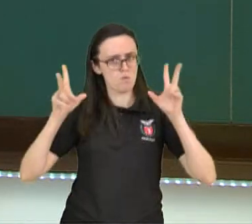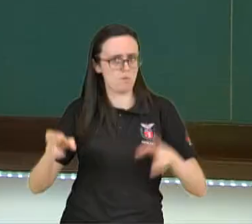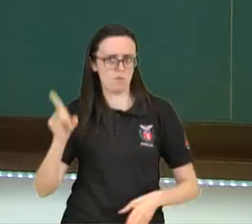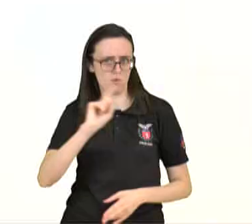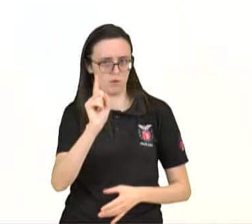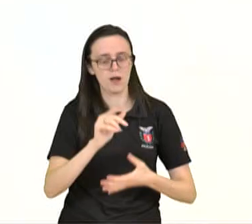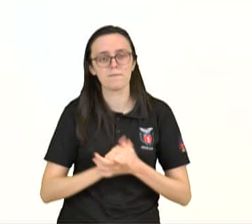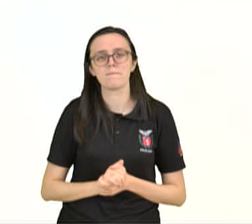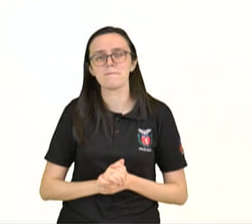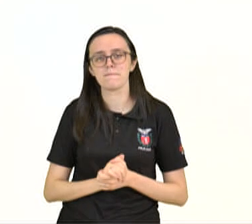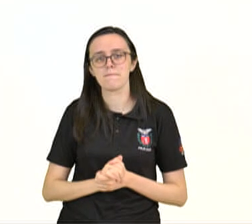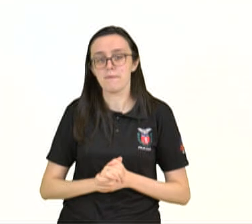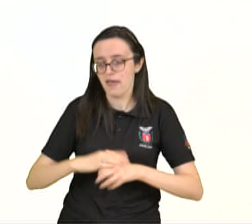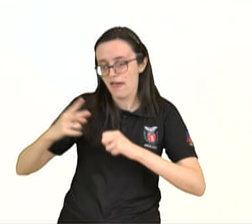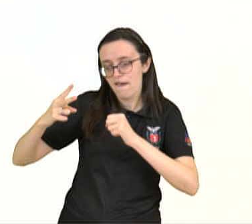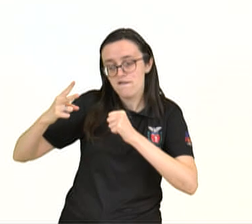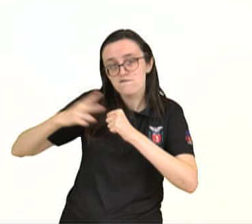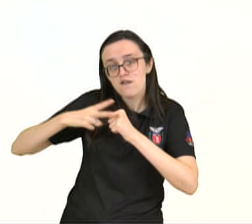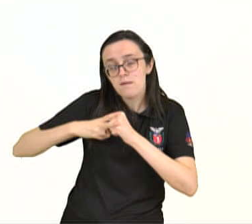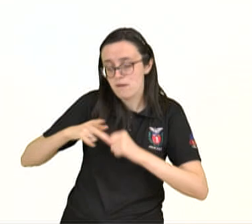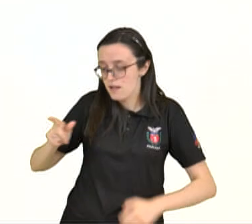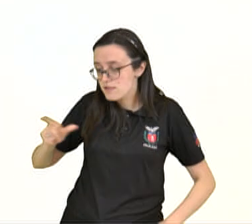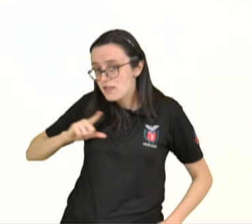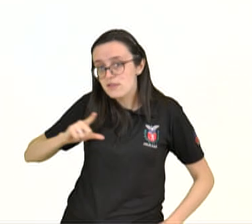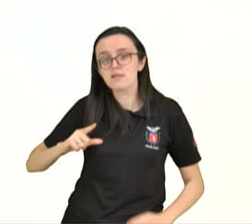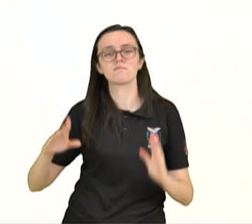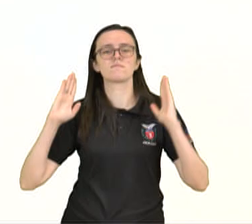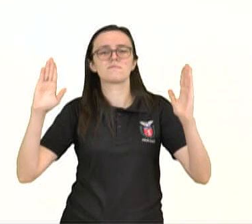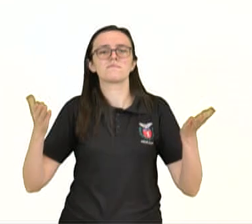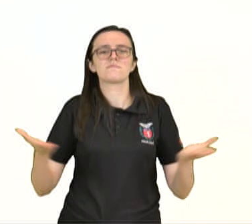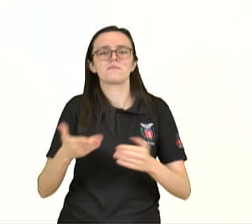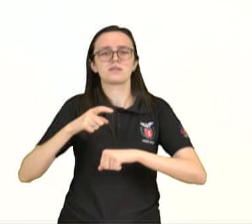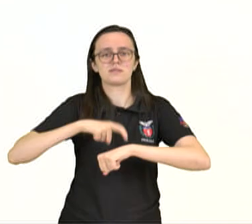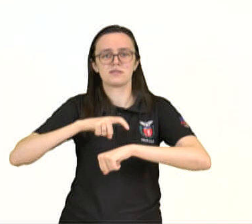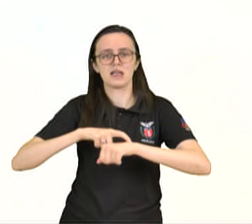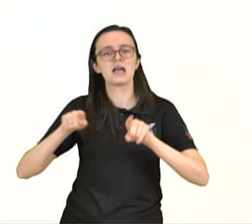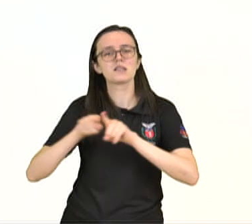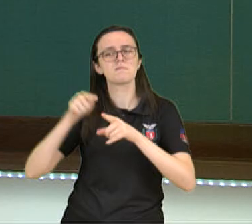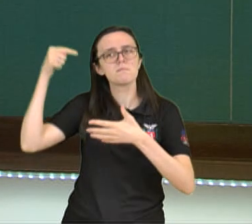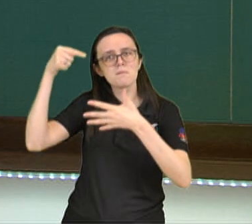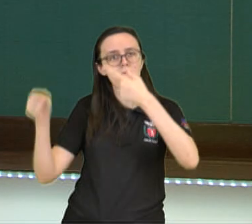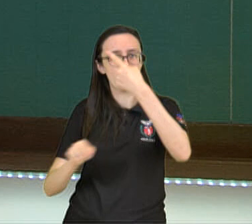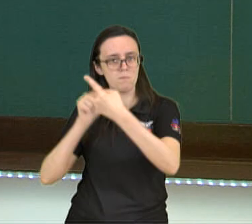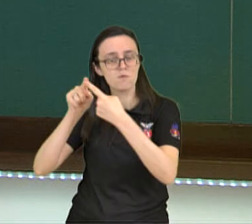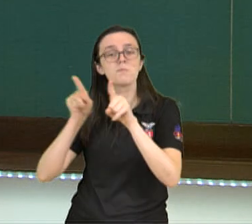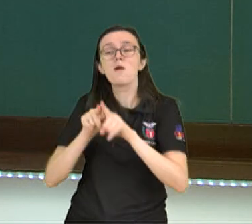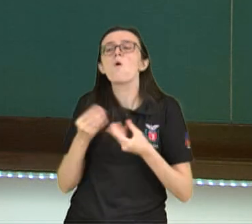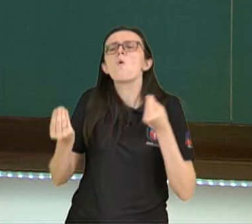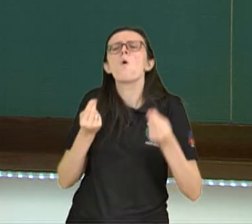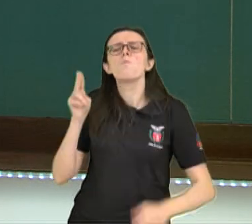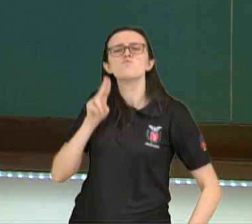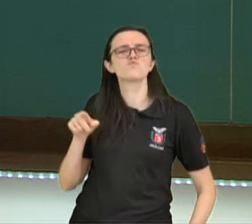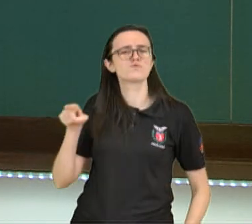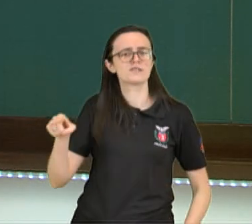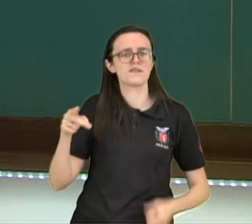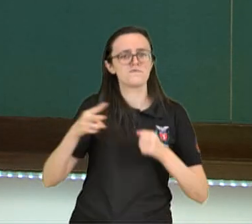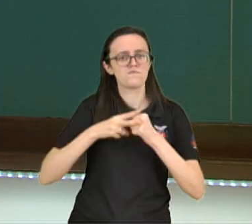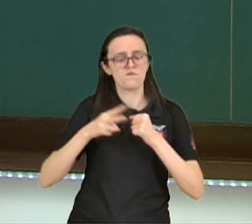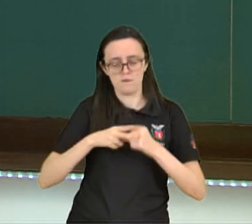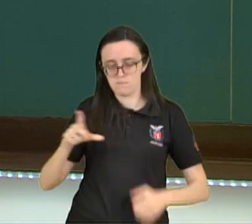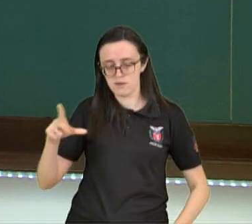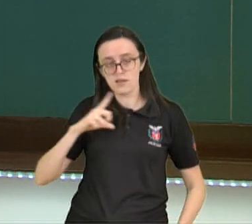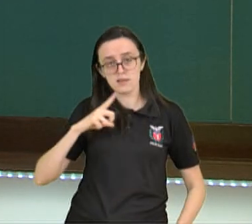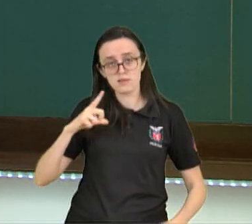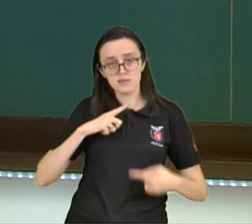O emprego do verbo tener no presente do indicativo e suas funções. Uso do verbo tener para situações que